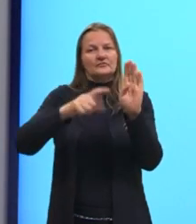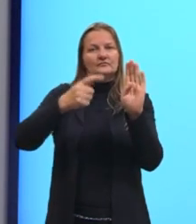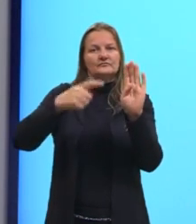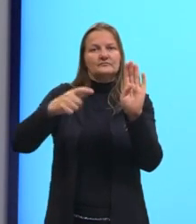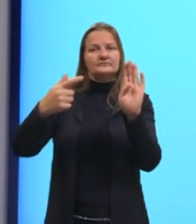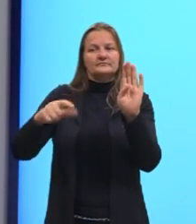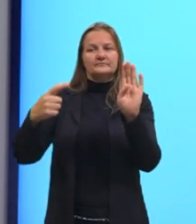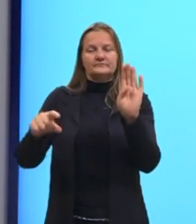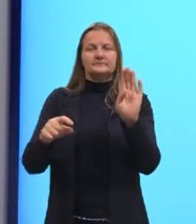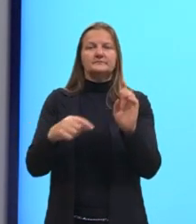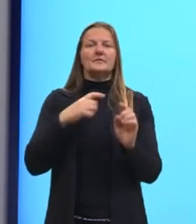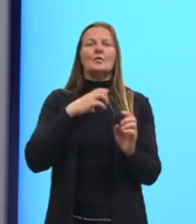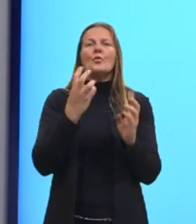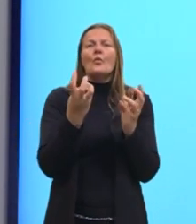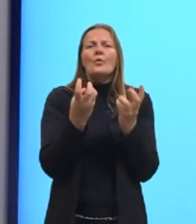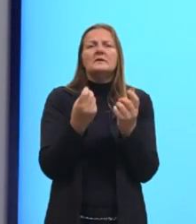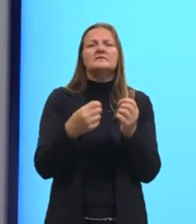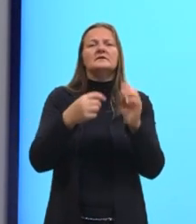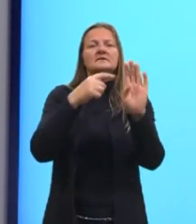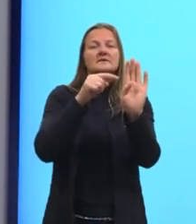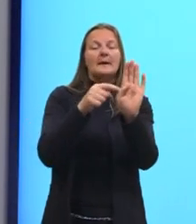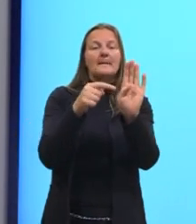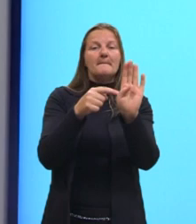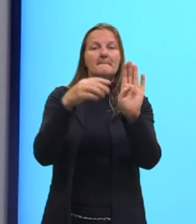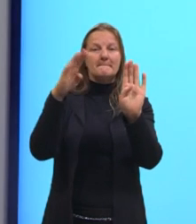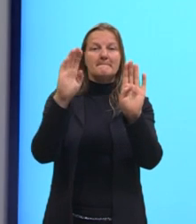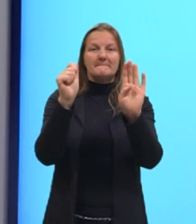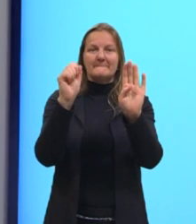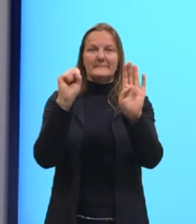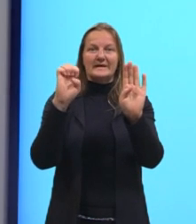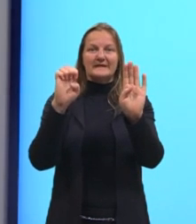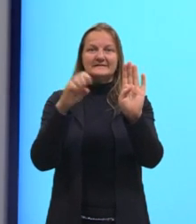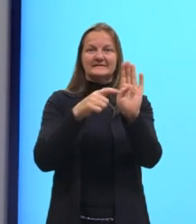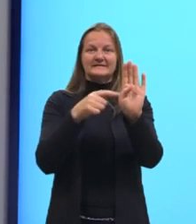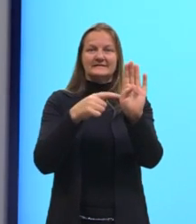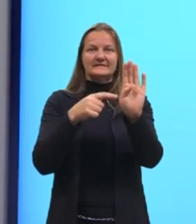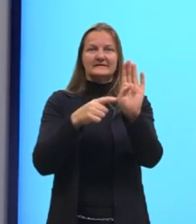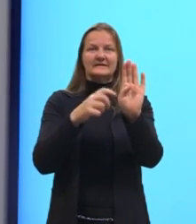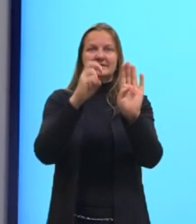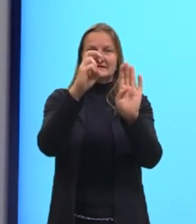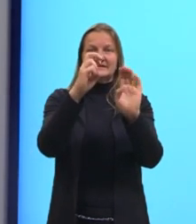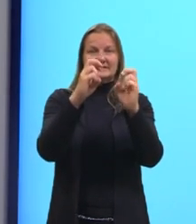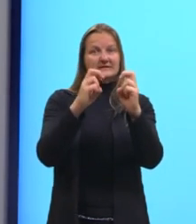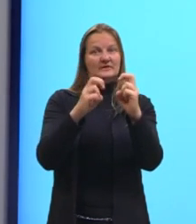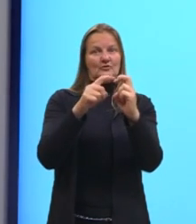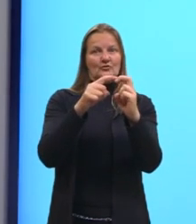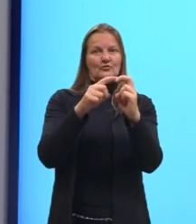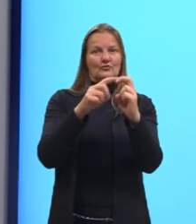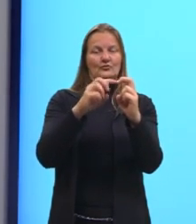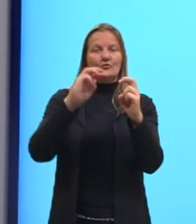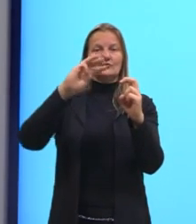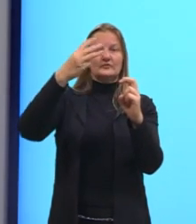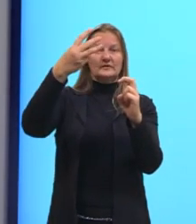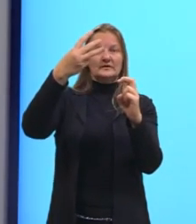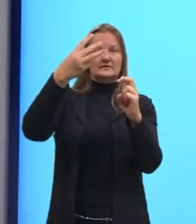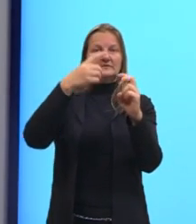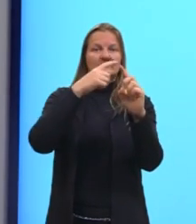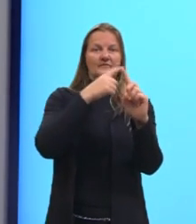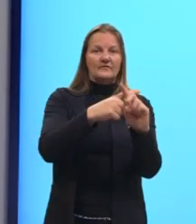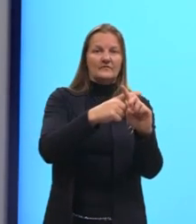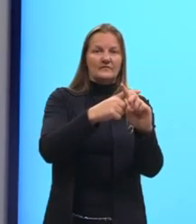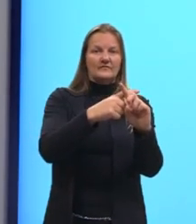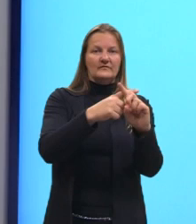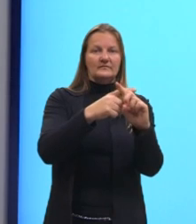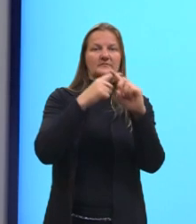ou seja quantas vezes nós somos multiplicá-la né cinco Ao Cubo nós escrevermos como